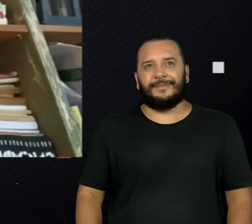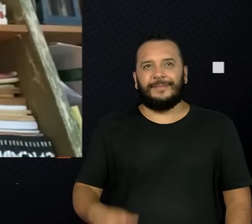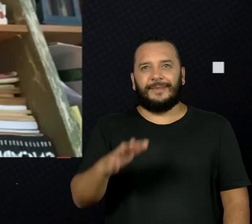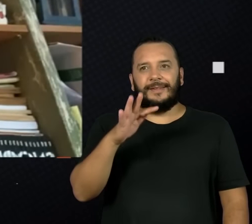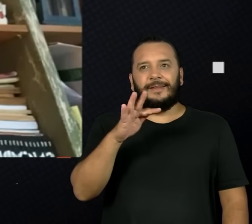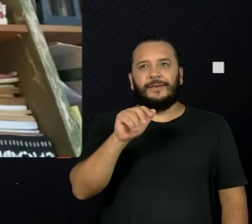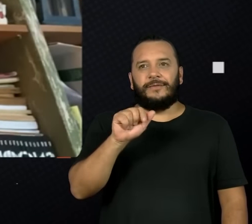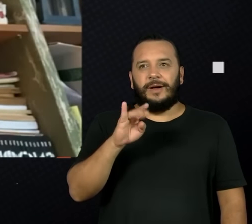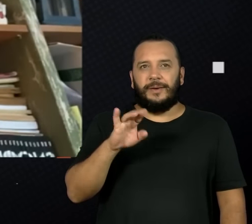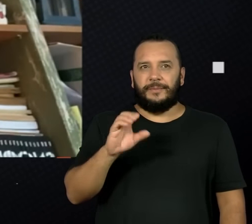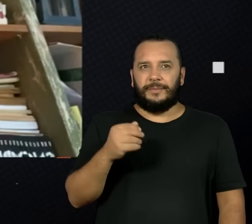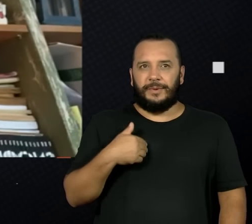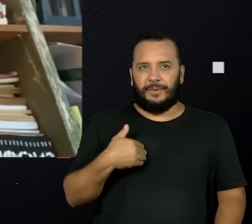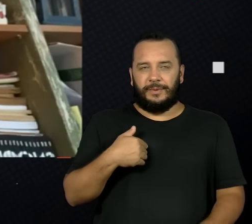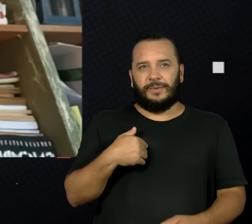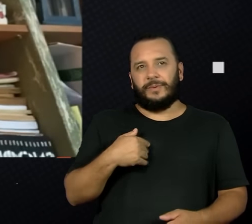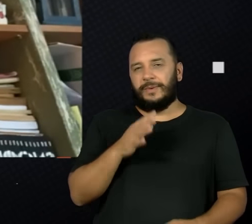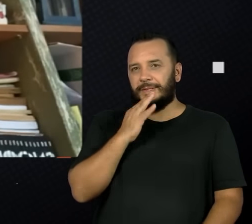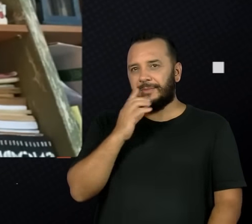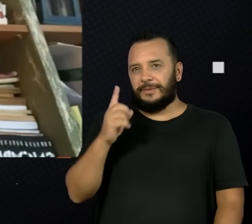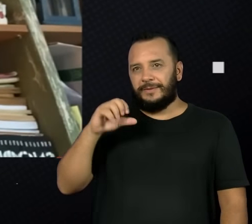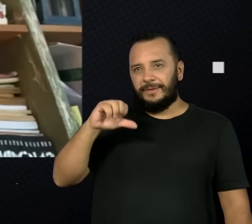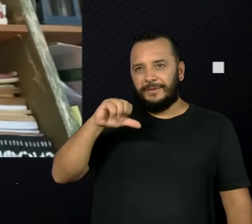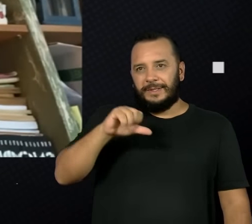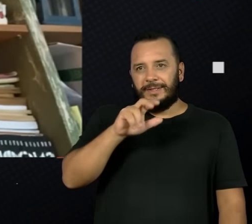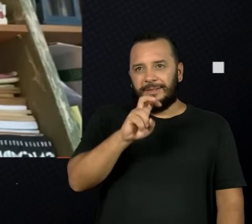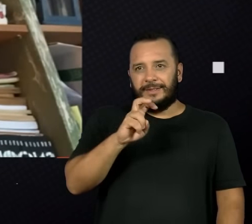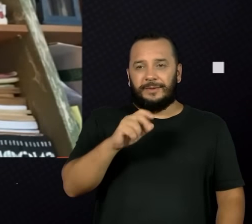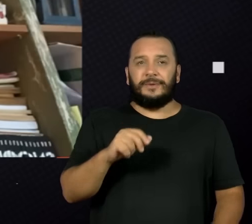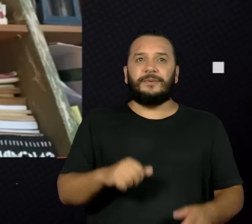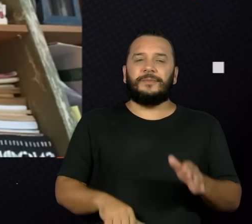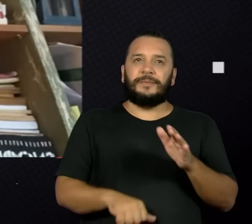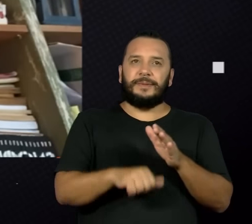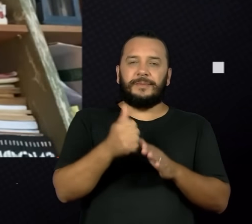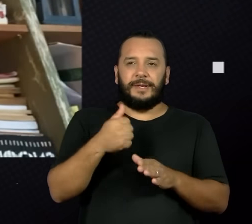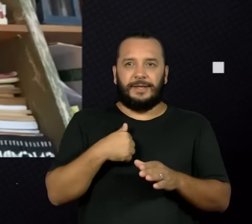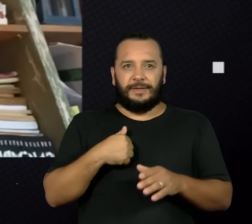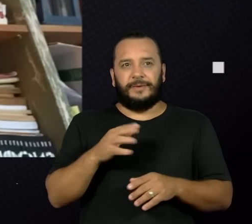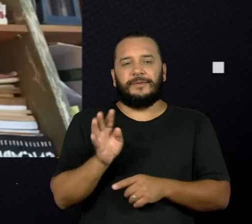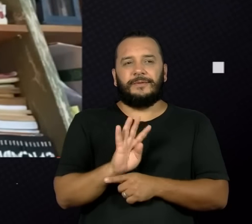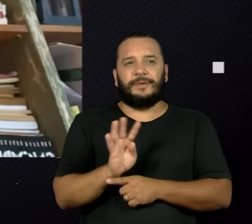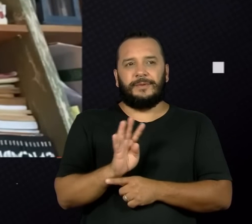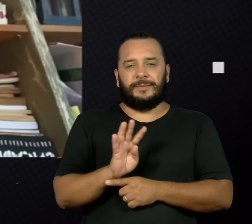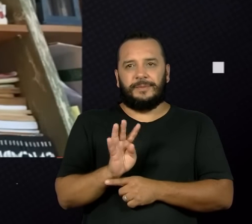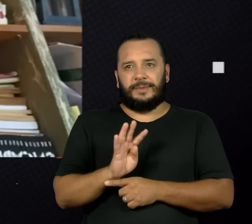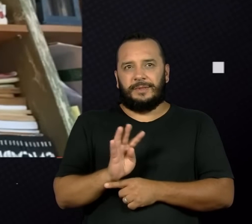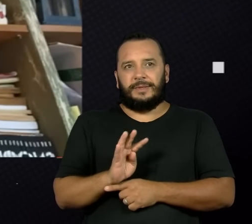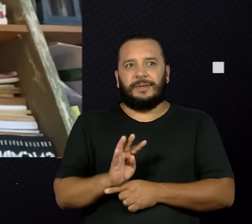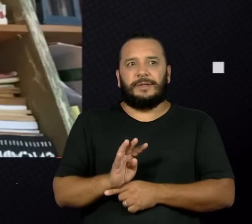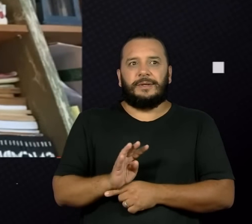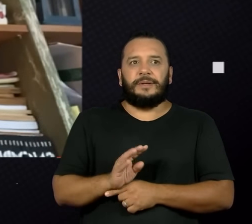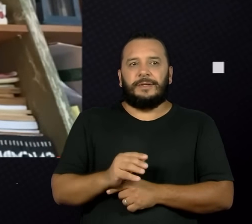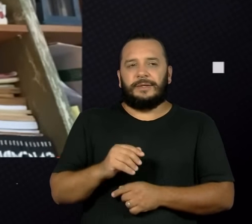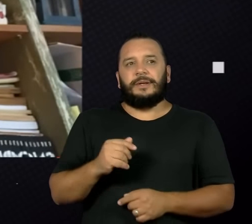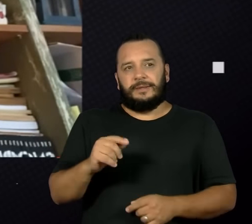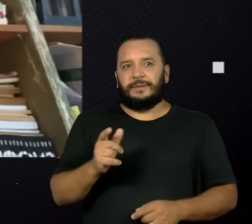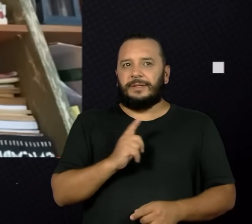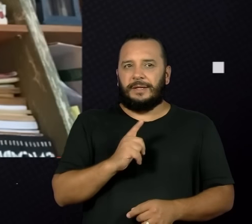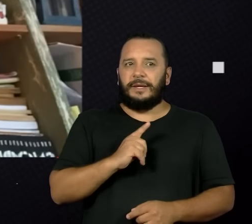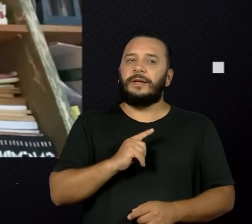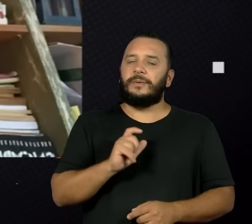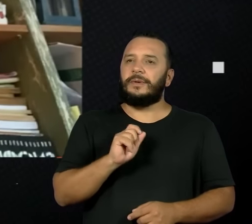em 1995 quando eu realizei meu primeiro curta profissional chamado b a vida real não